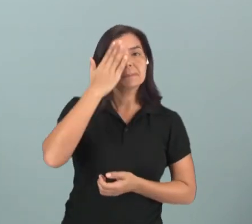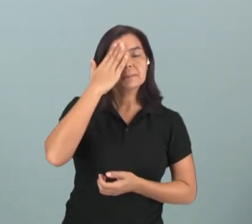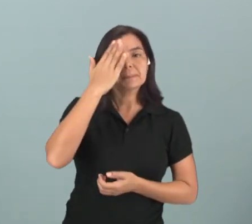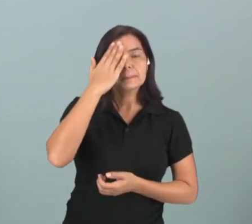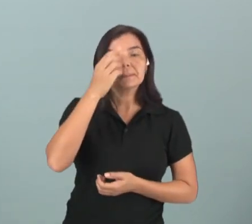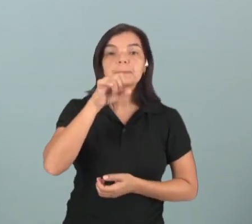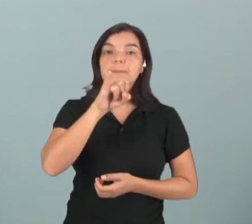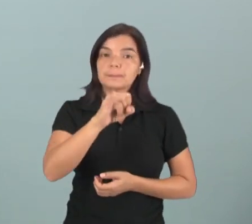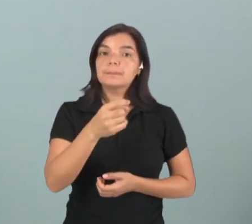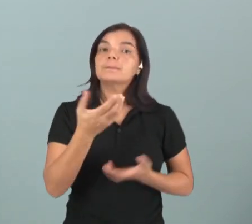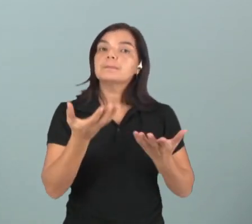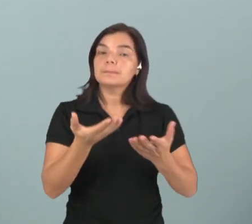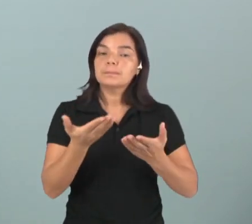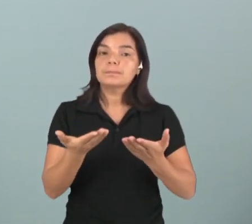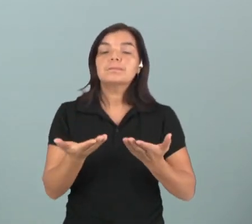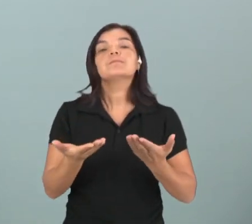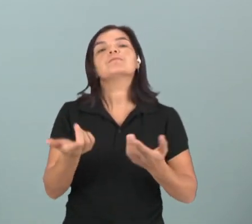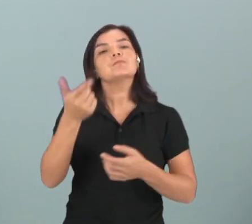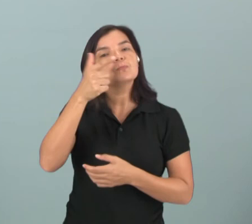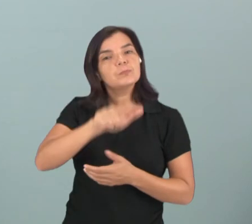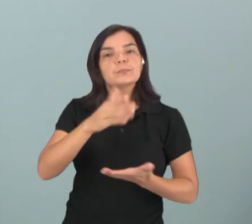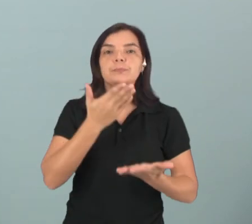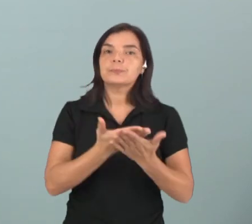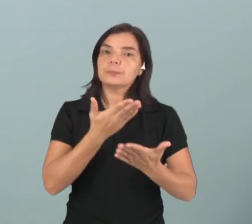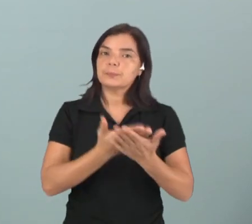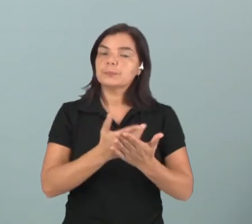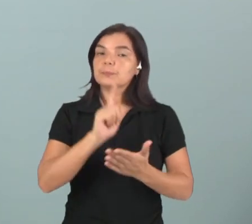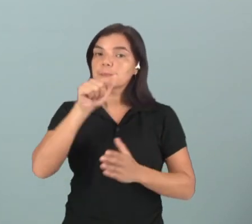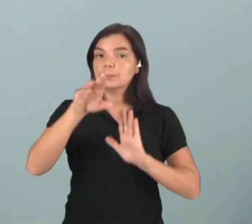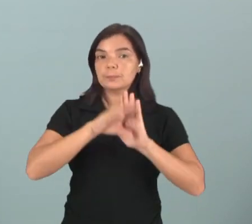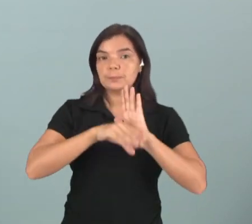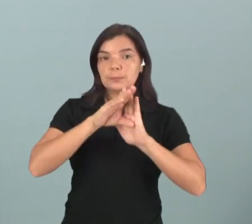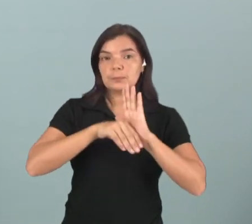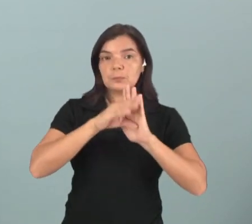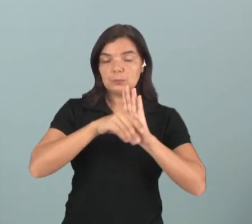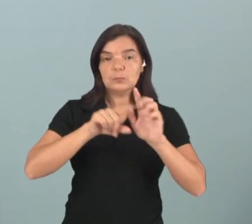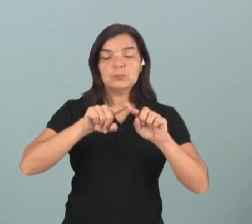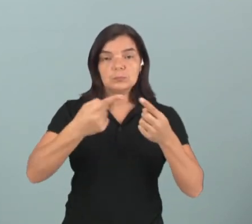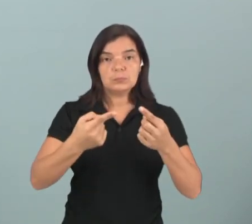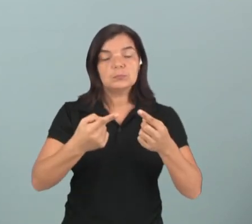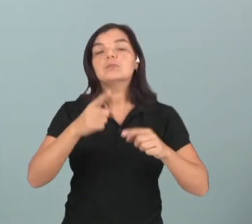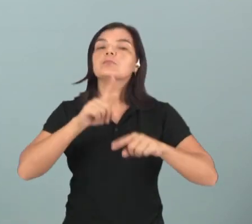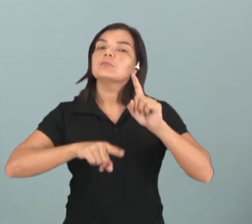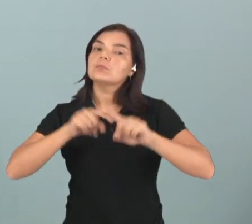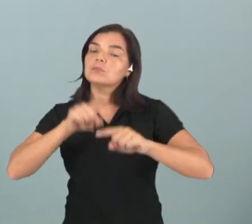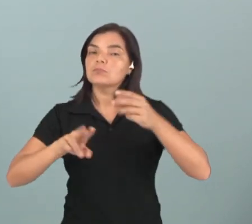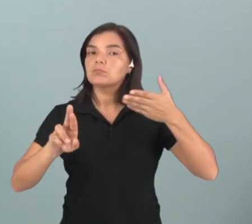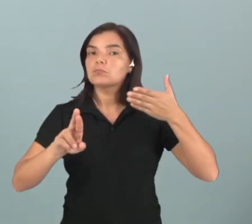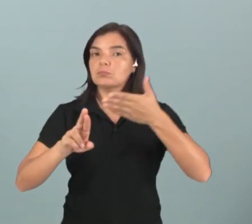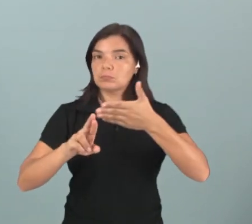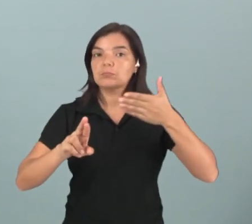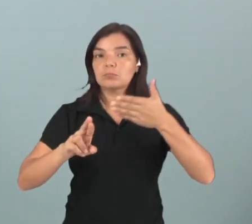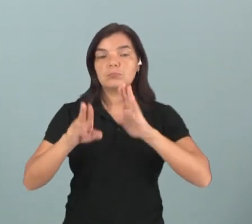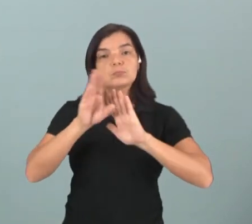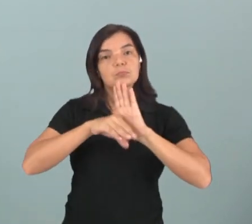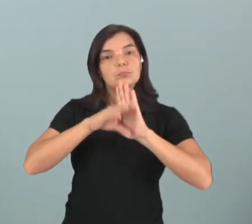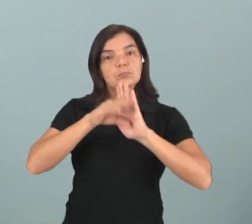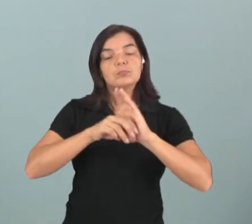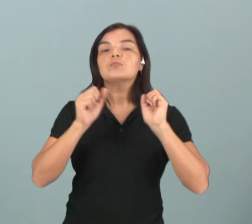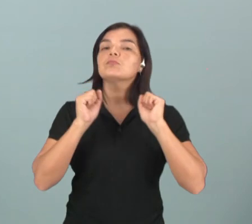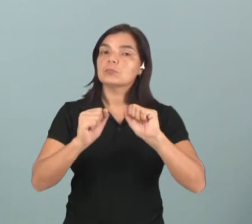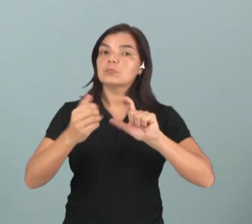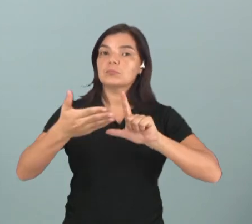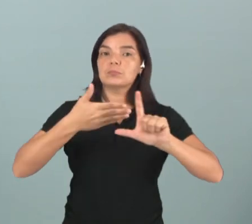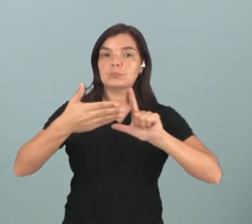compreendido. Se vocês quiserem acessar novamente essa aula e mais conteúdos, mais materiais referentes a esse conteúdo,